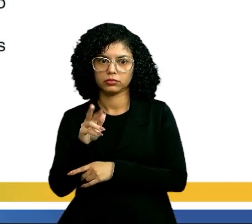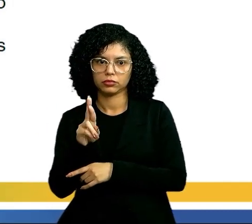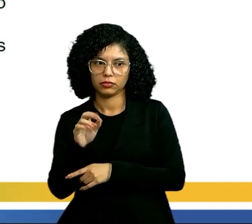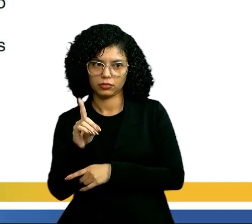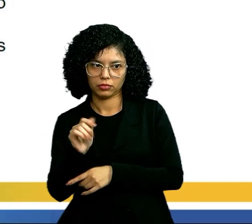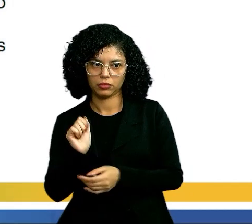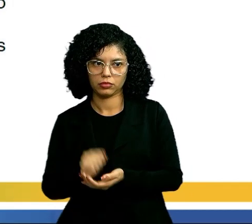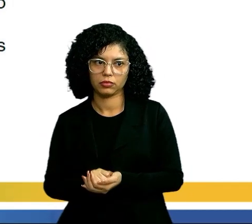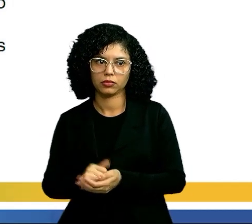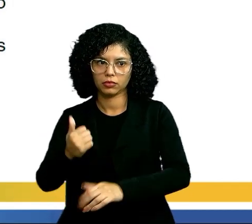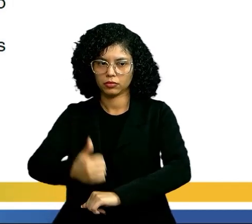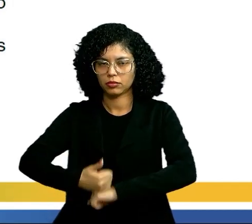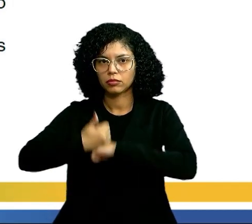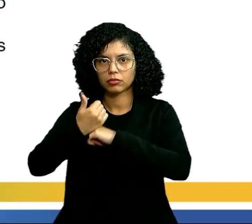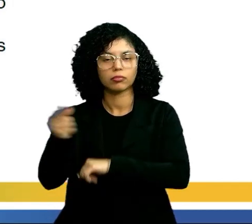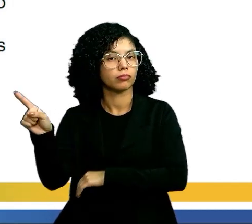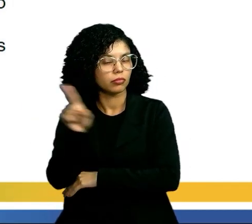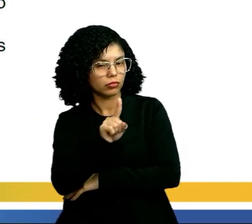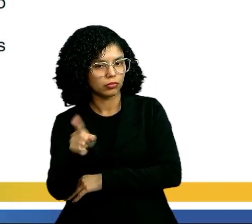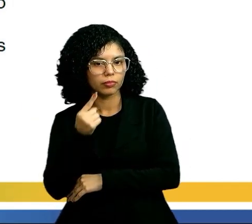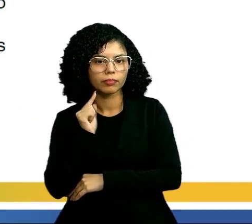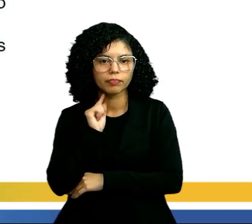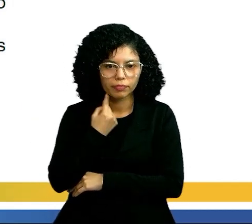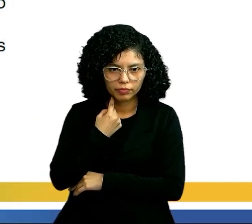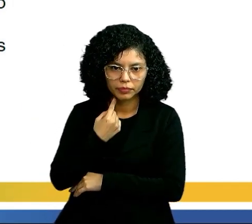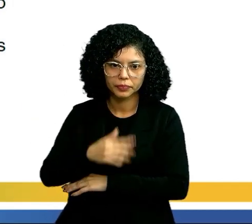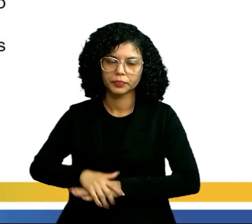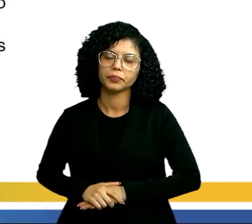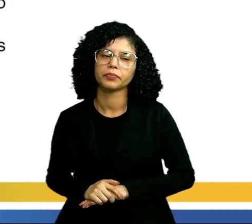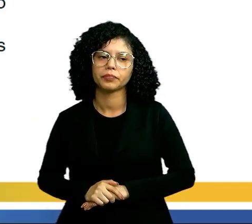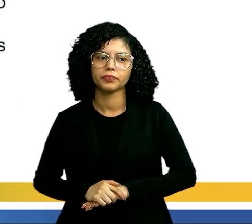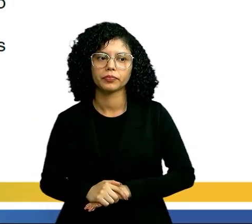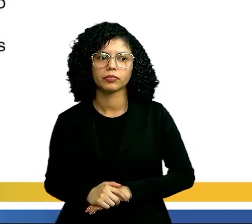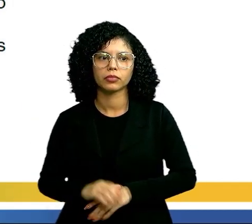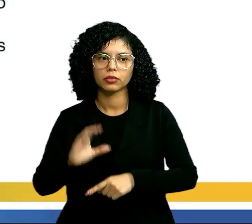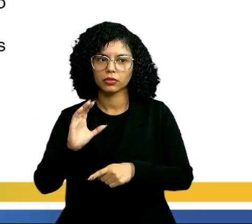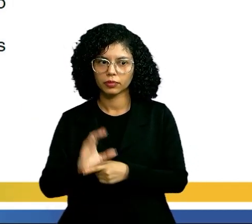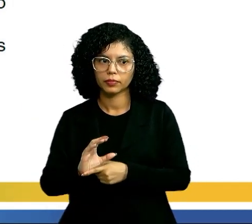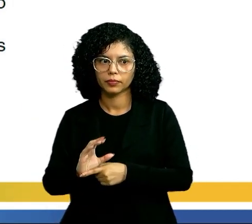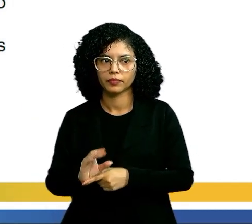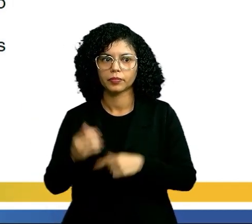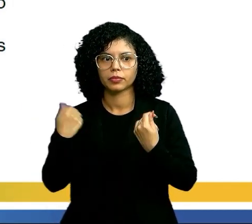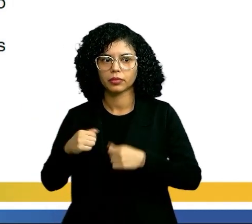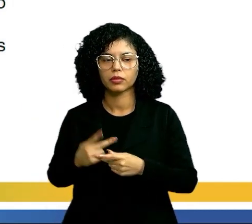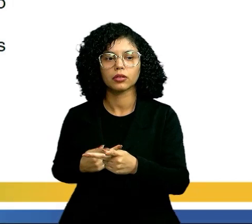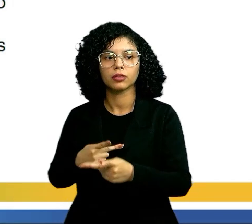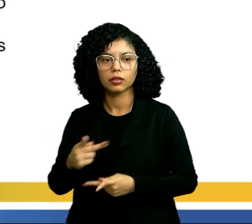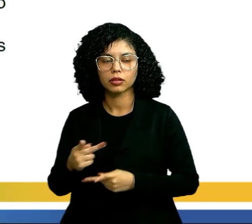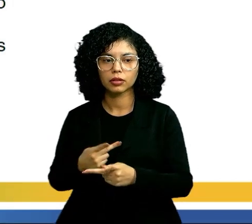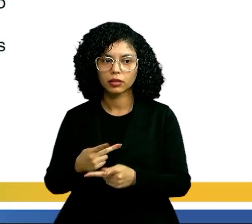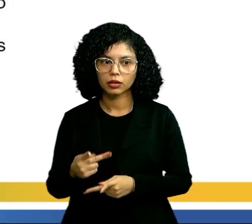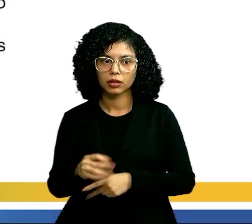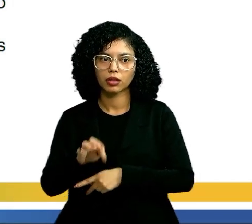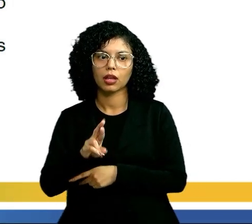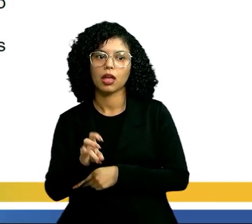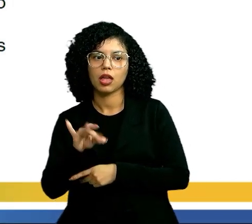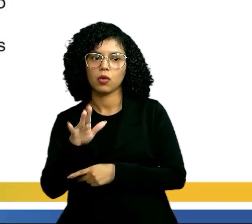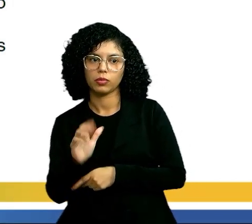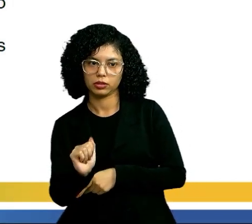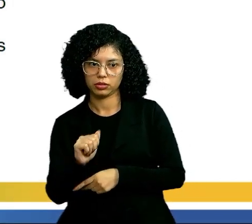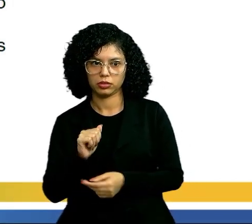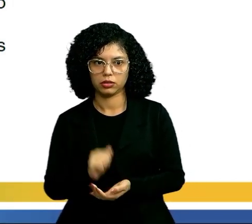coletivos integrados de qualidade e não poluentes? Letra C. Devem planejar